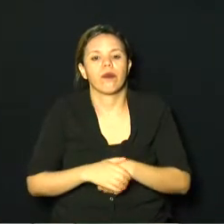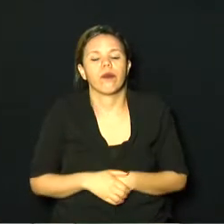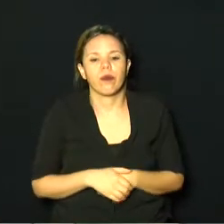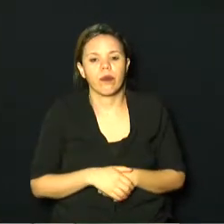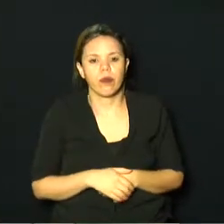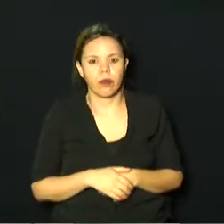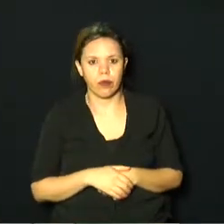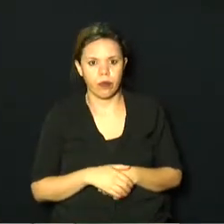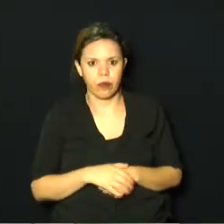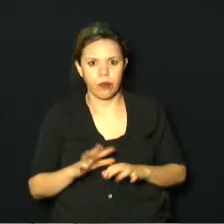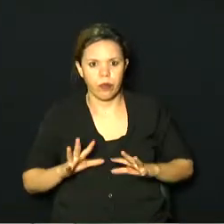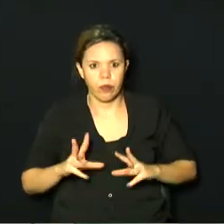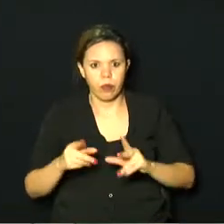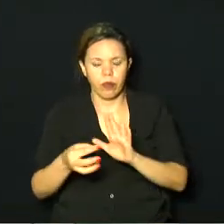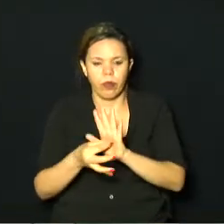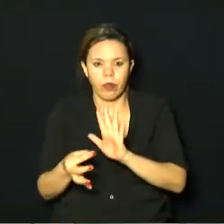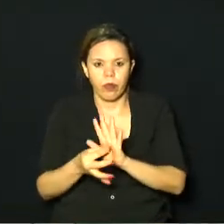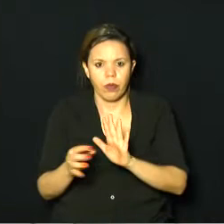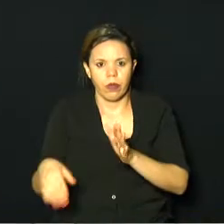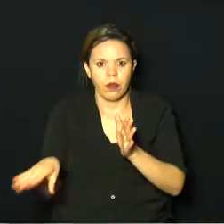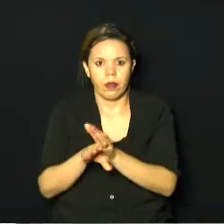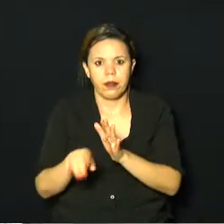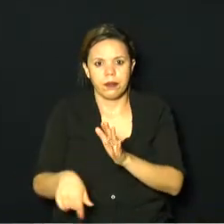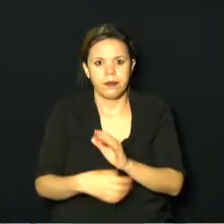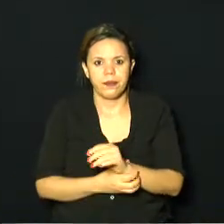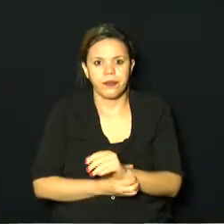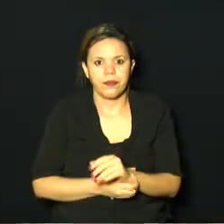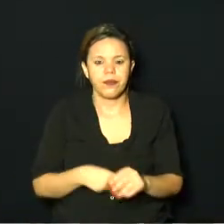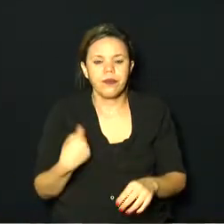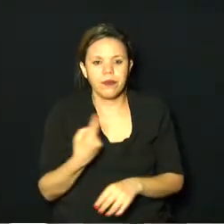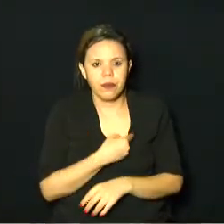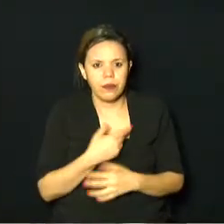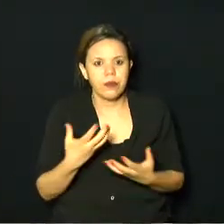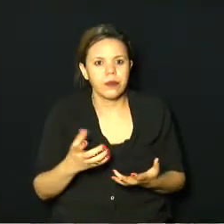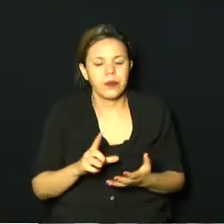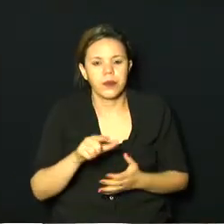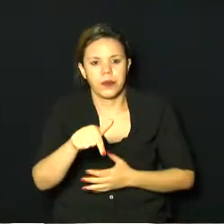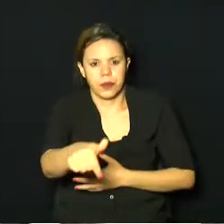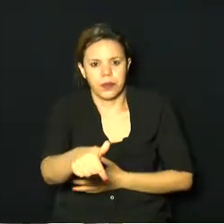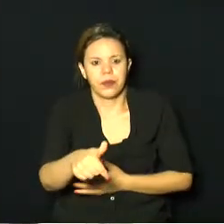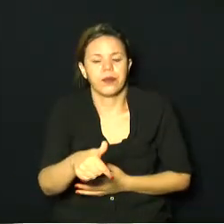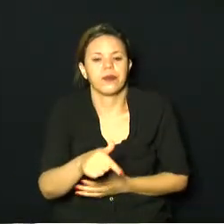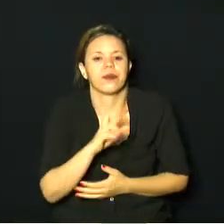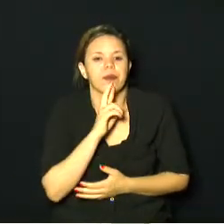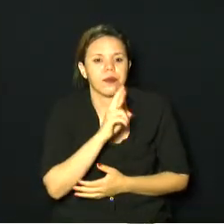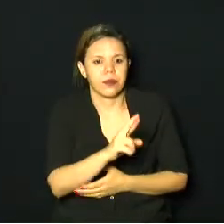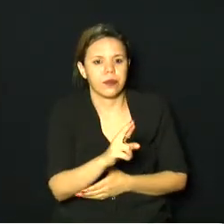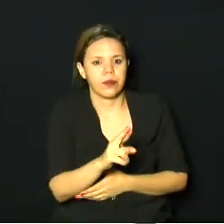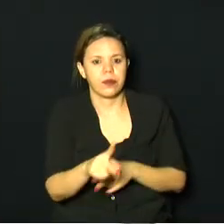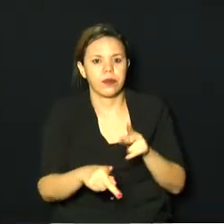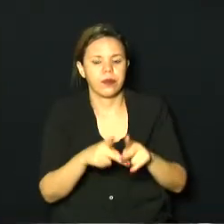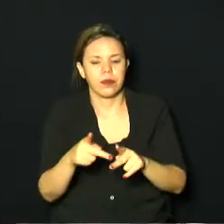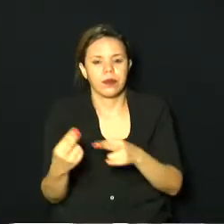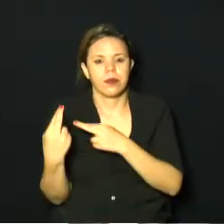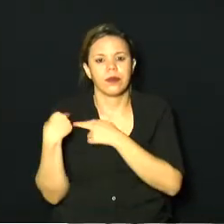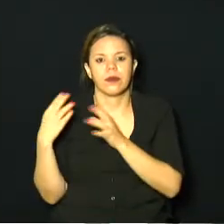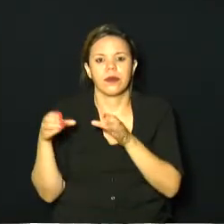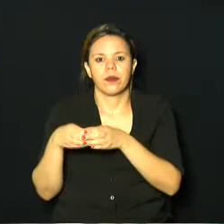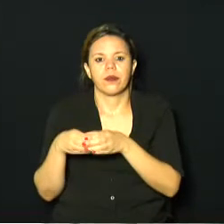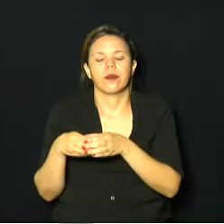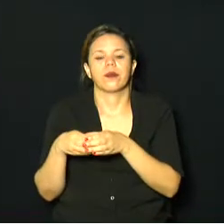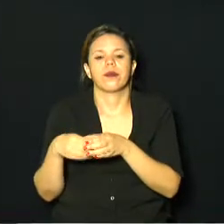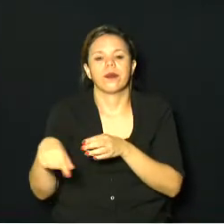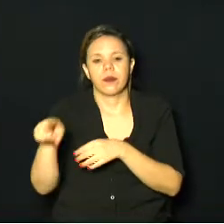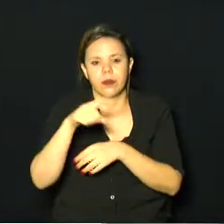Então, todas as manifestações que estão chegando, nós queremos depois estar encaminhando aí para a comissão, para